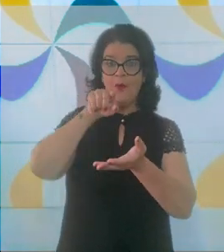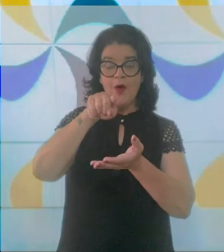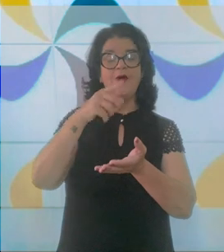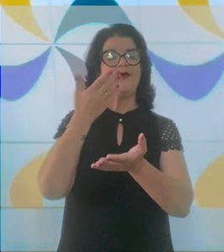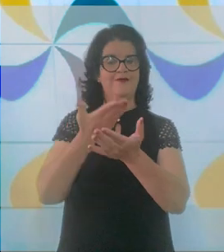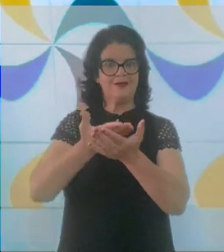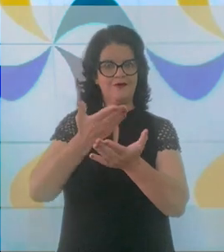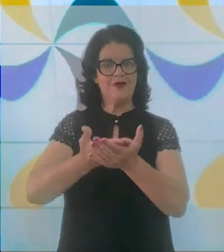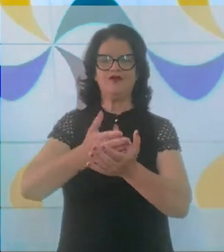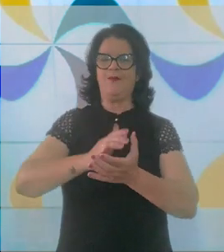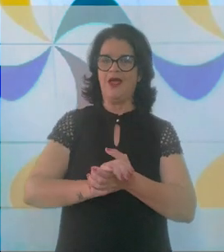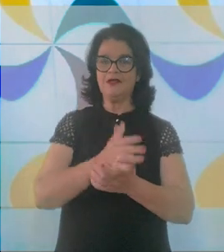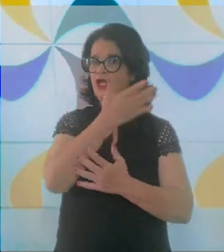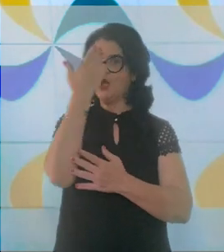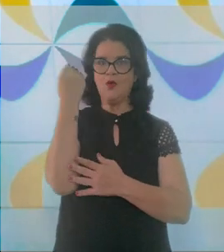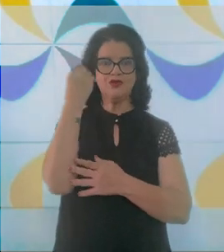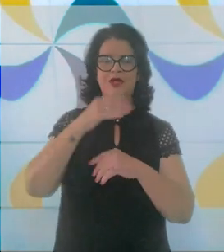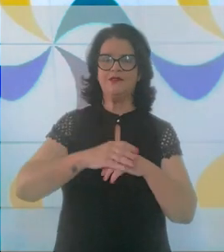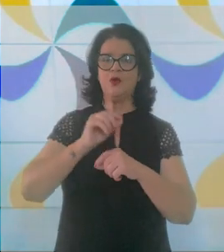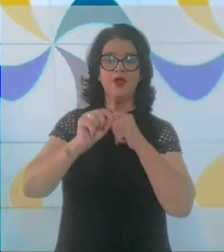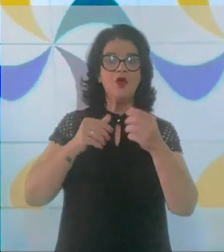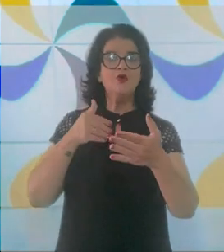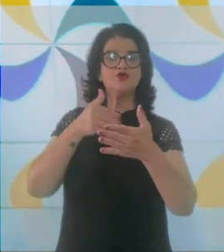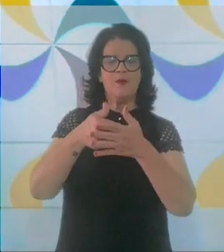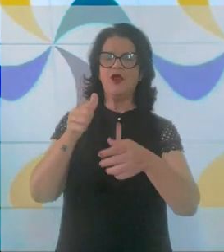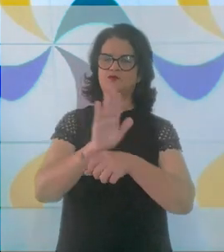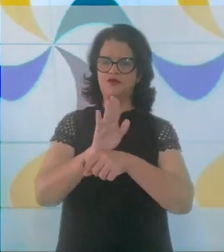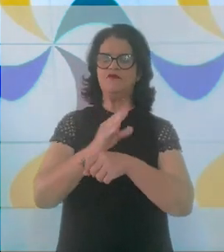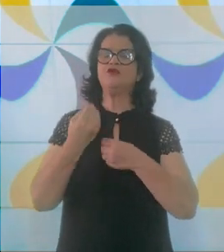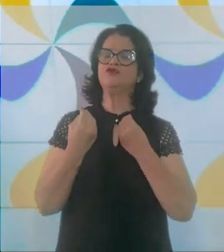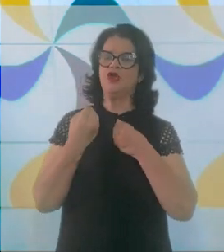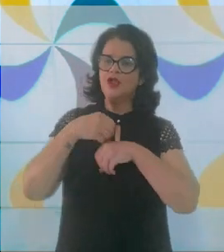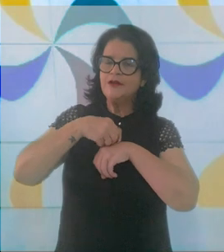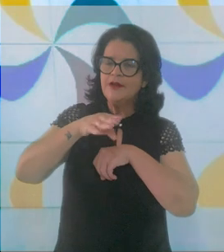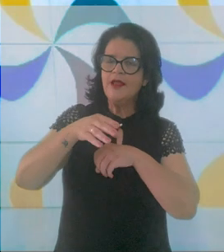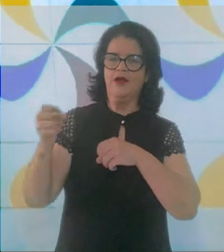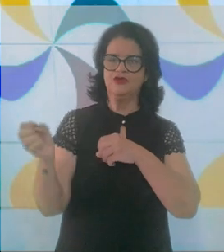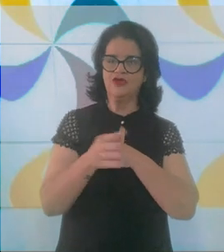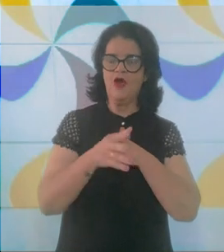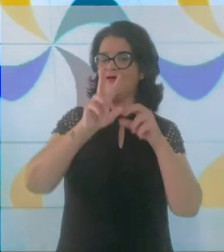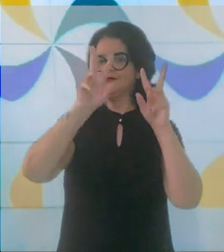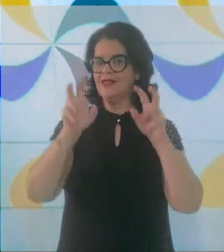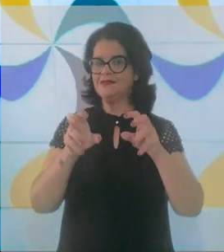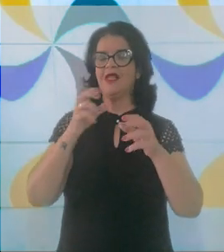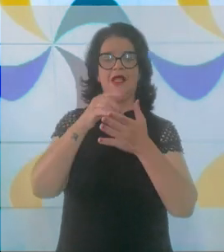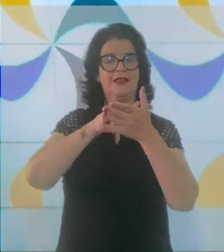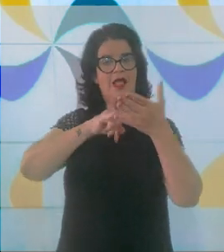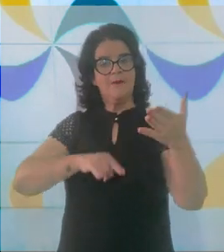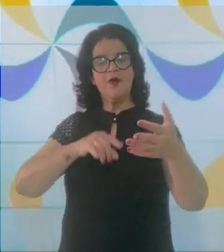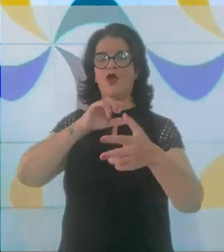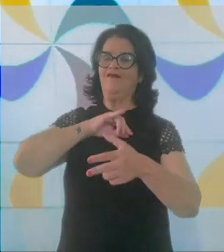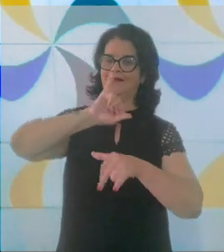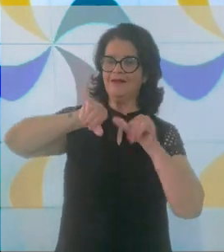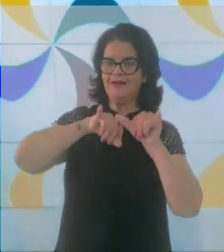faz parte. E não esqueçam que nos próximos vídeos trarei novas dicas acerca da prova de